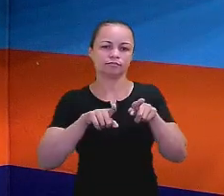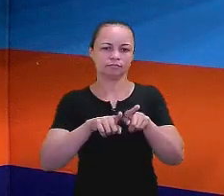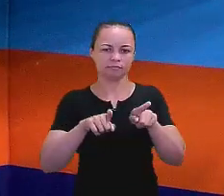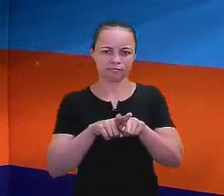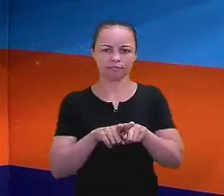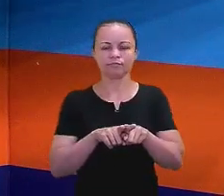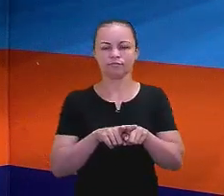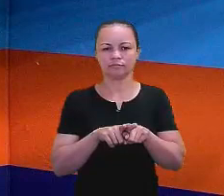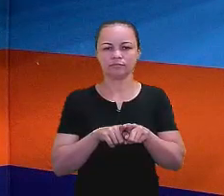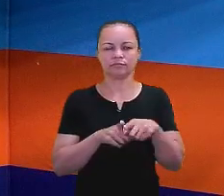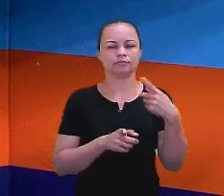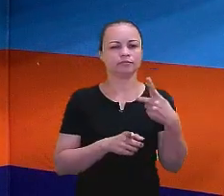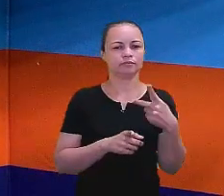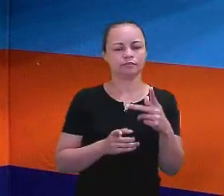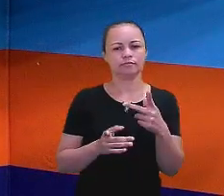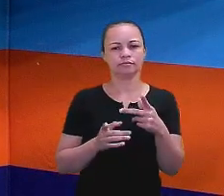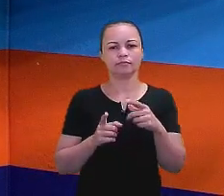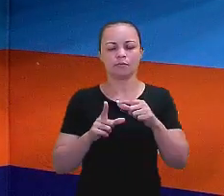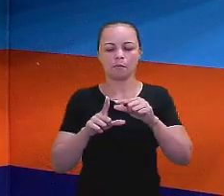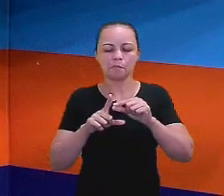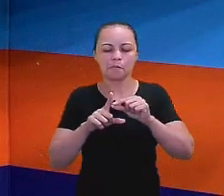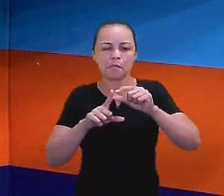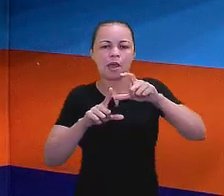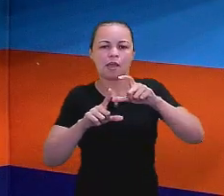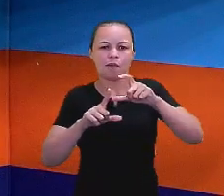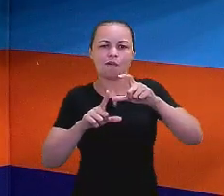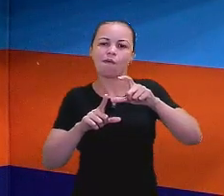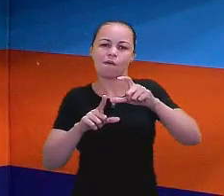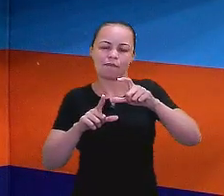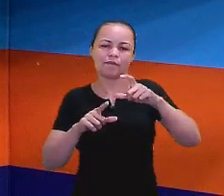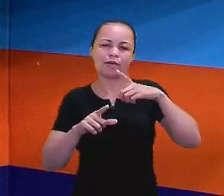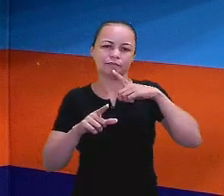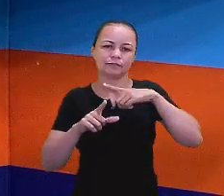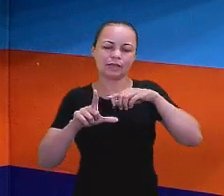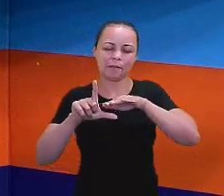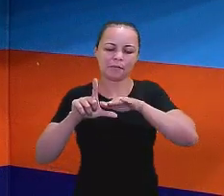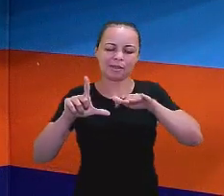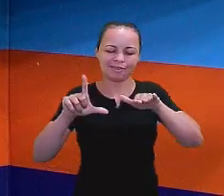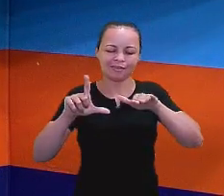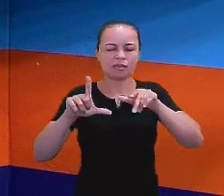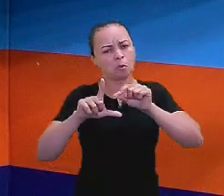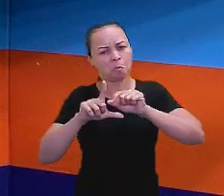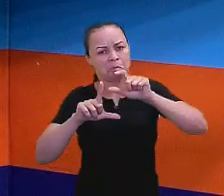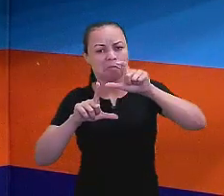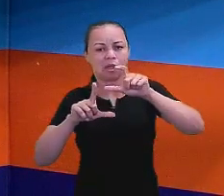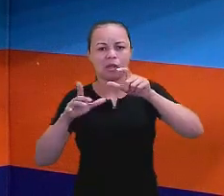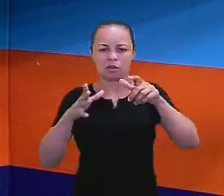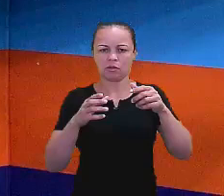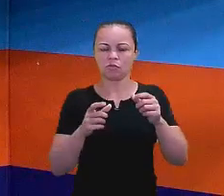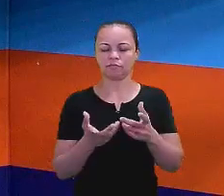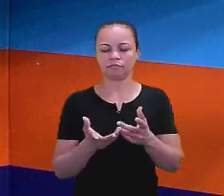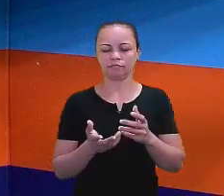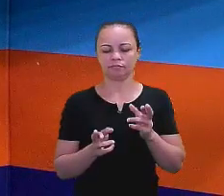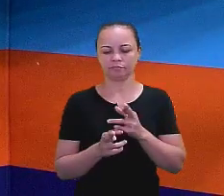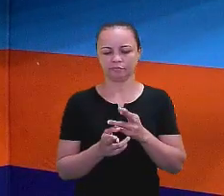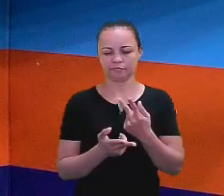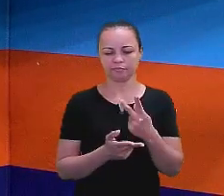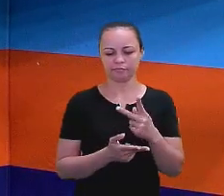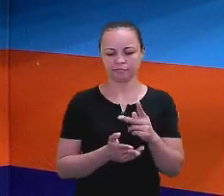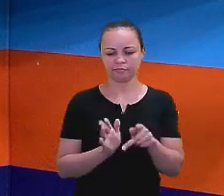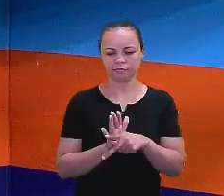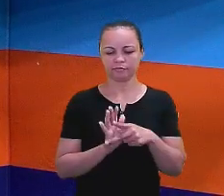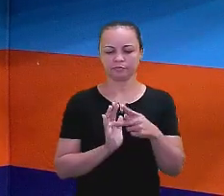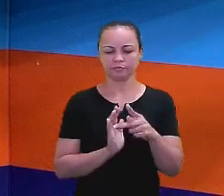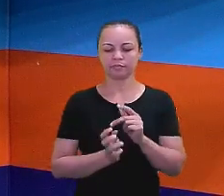o maior ângulo, ele vai ter a medida do lado, né, maior, né, em relação a ele, tá?